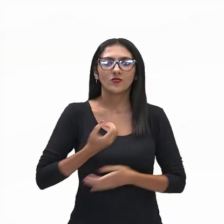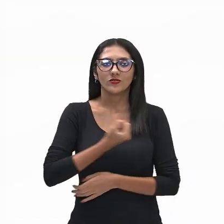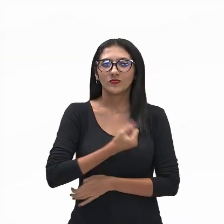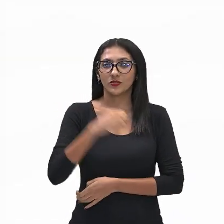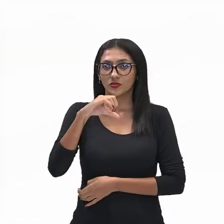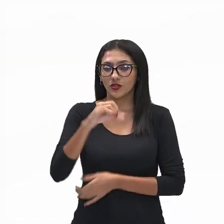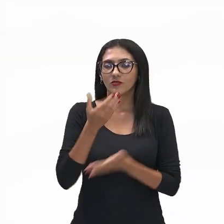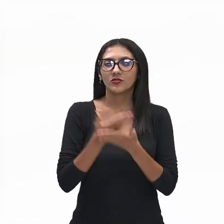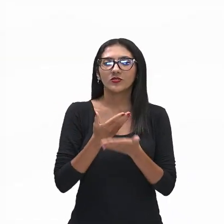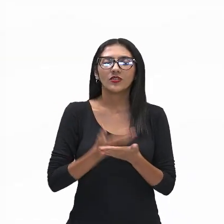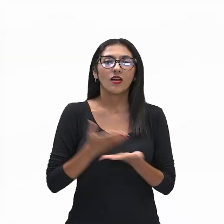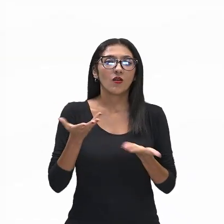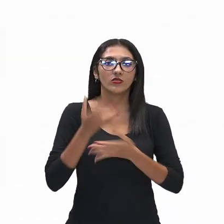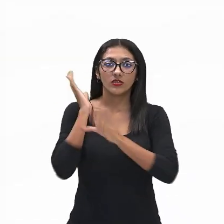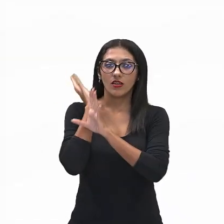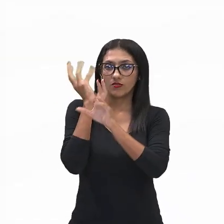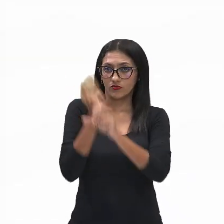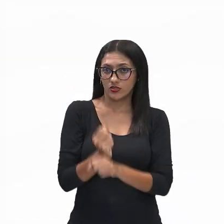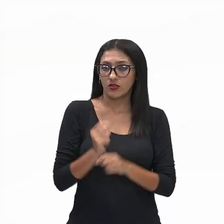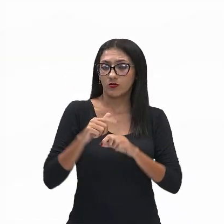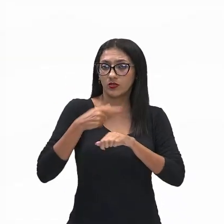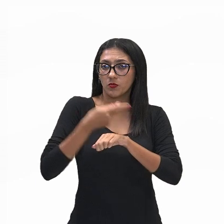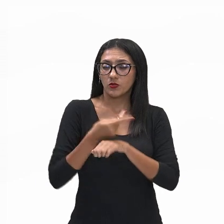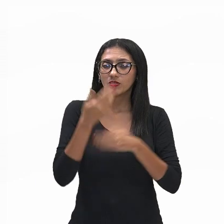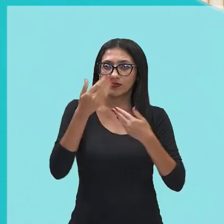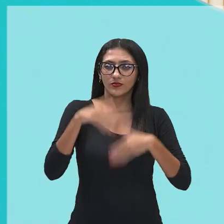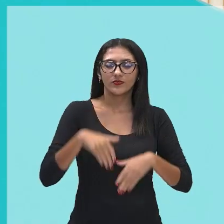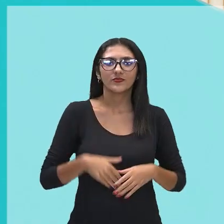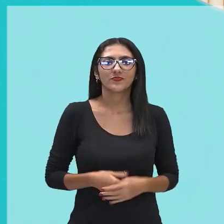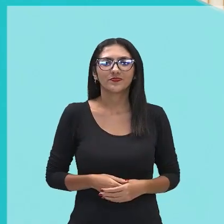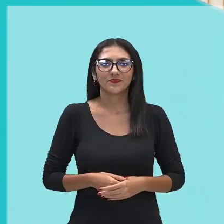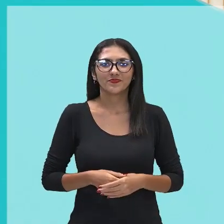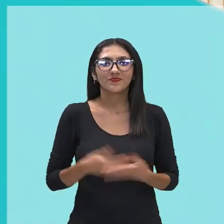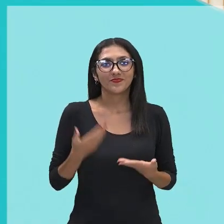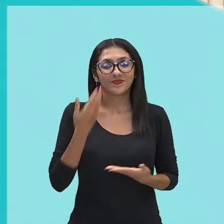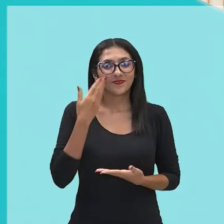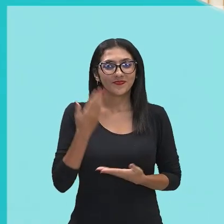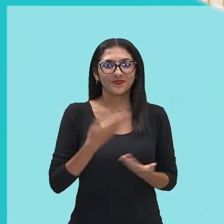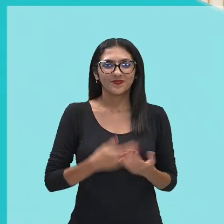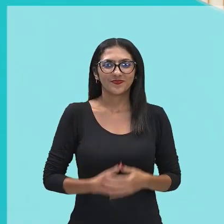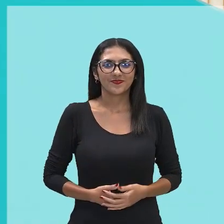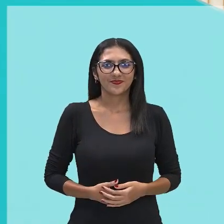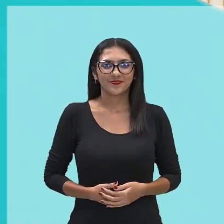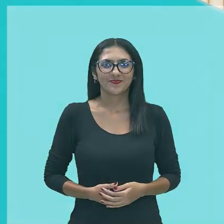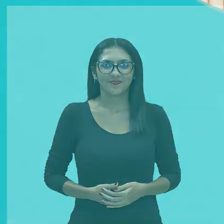9, teremos revisão e avaliação. Então, vamos à nossa aula?